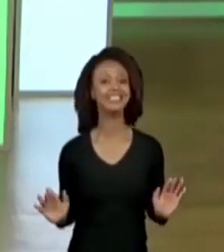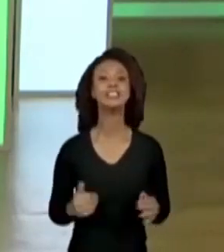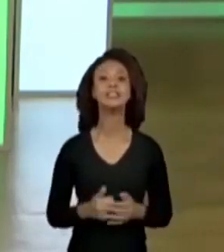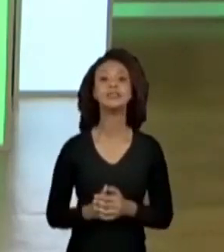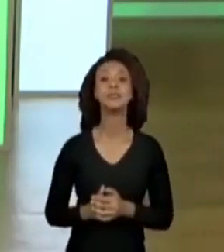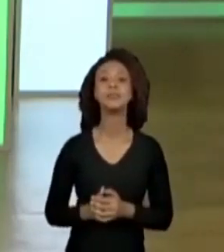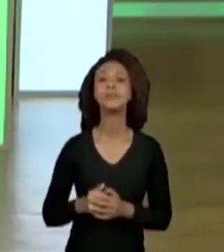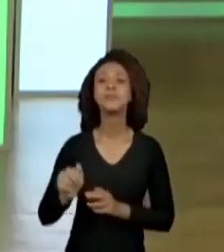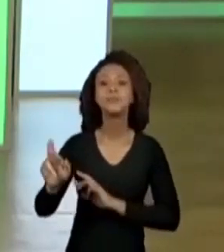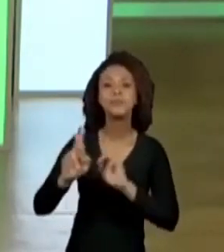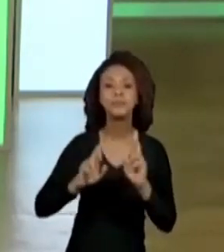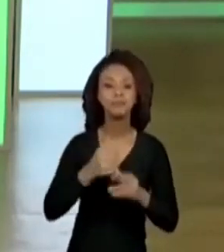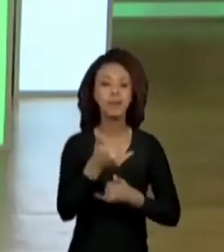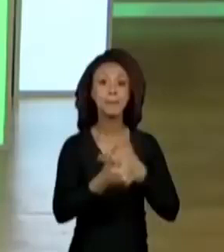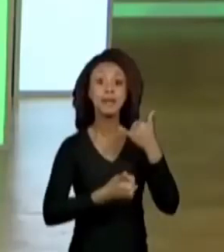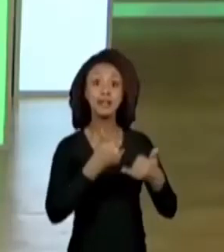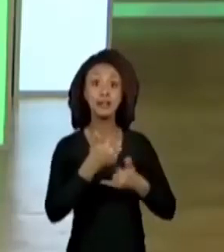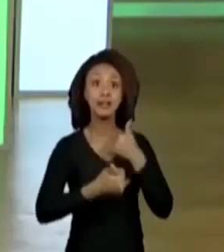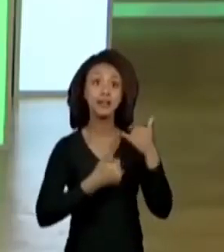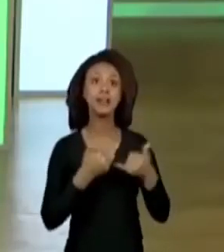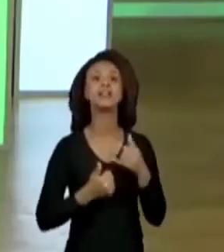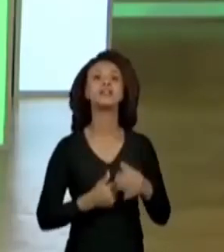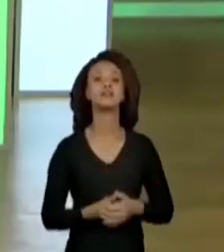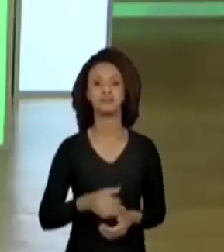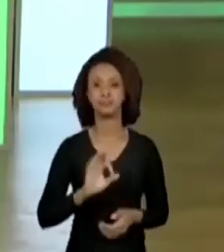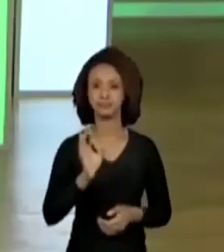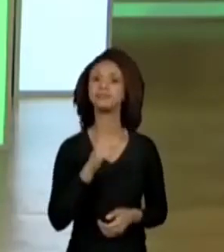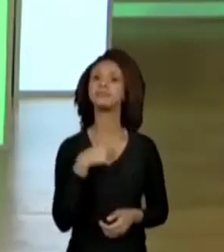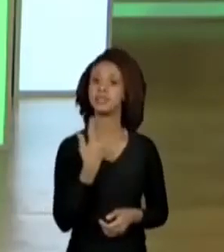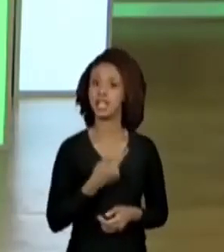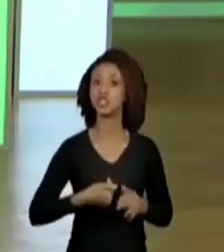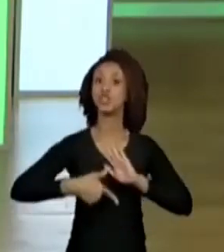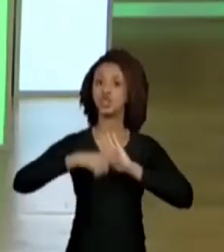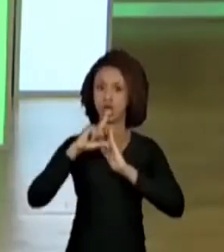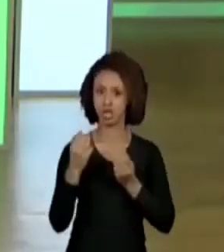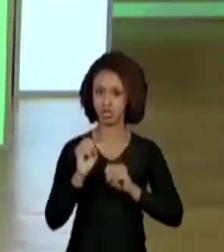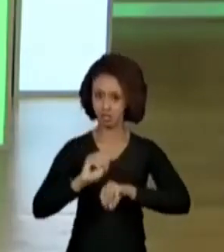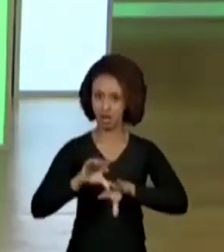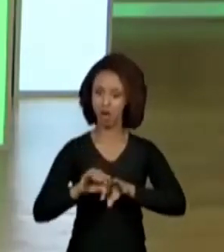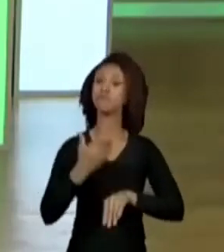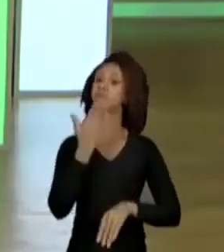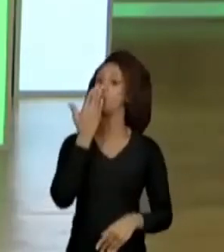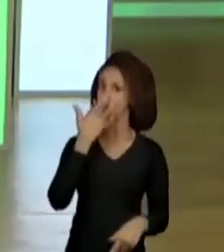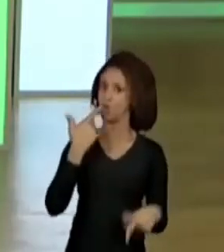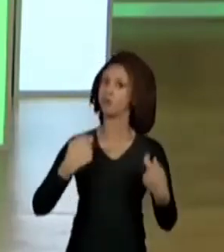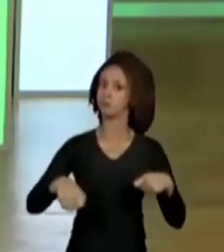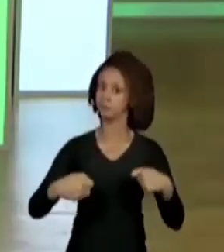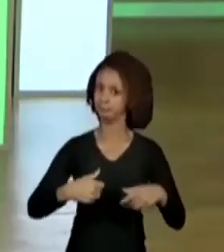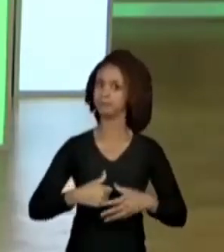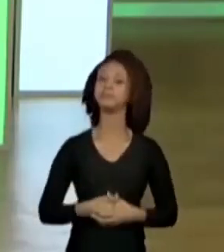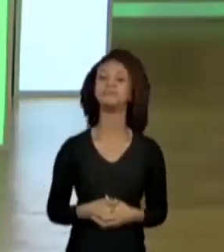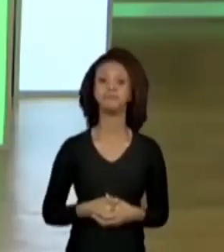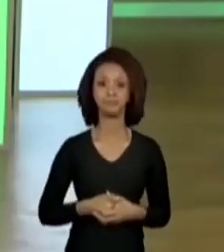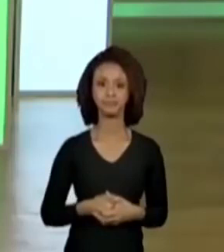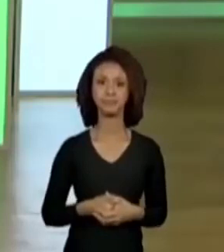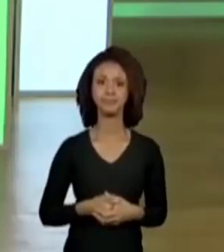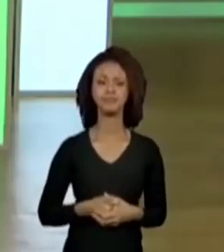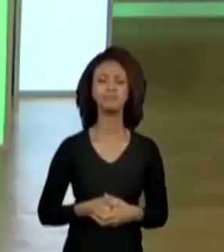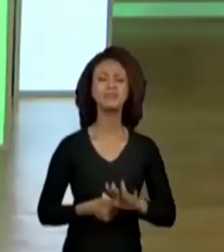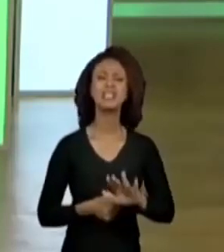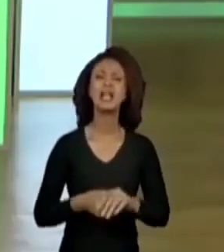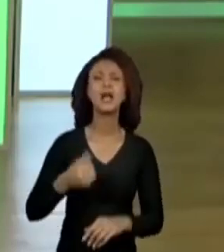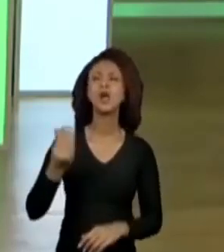Brinquedos. A gente geralmente faz isso, a gente come antes de chegar aqui na aula. Vamos lá, eu não lembro quem